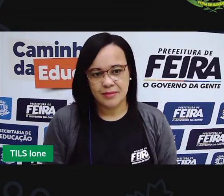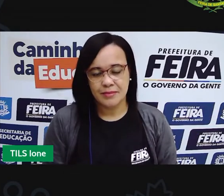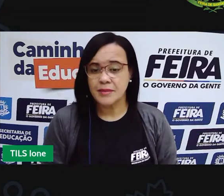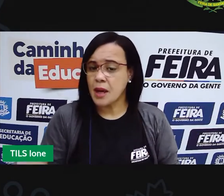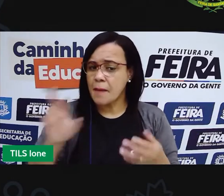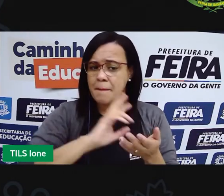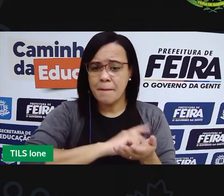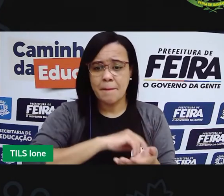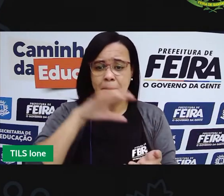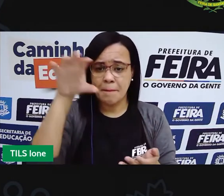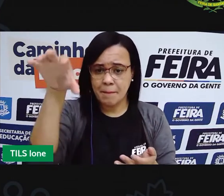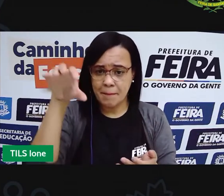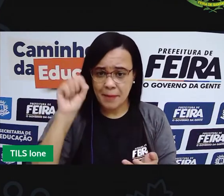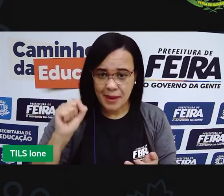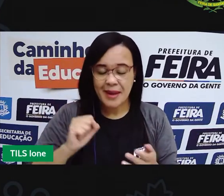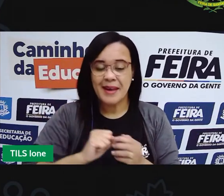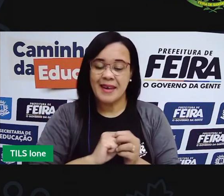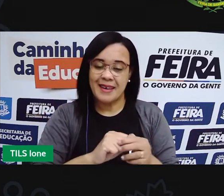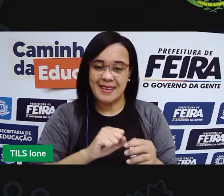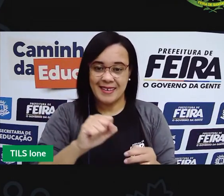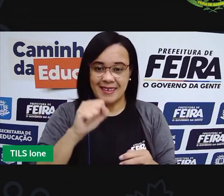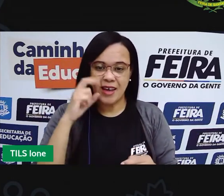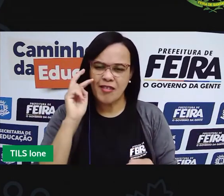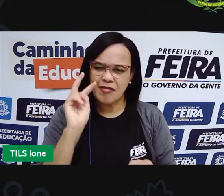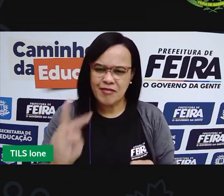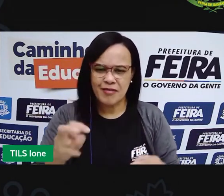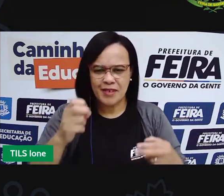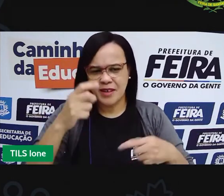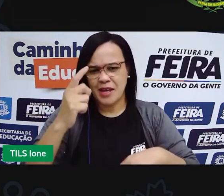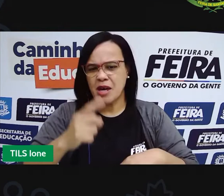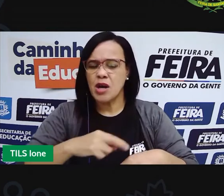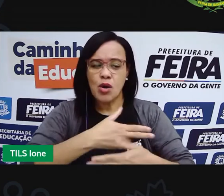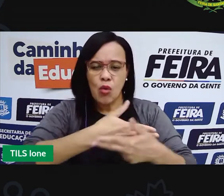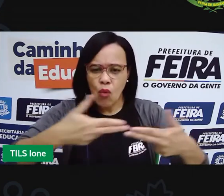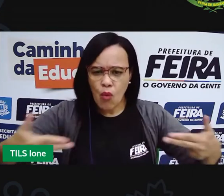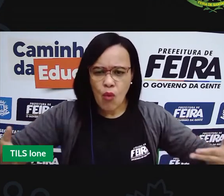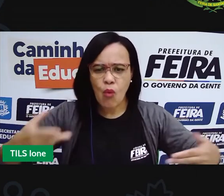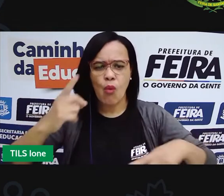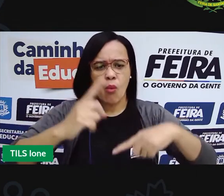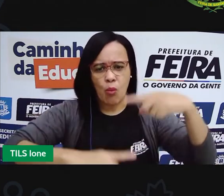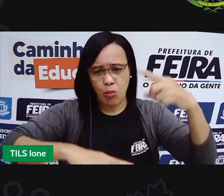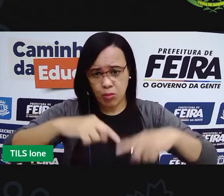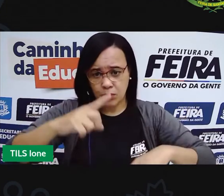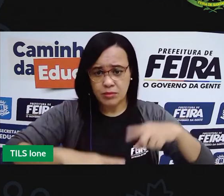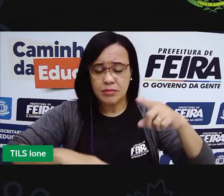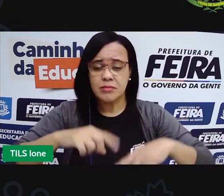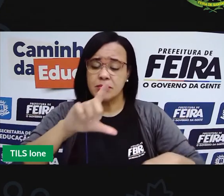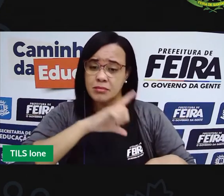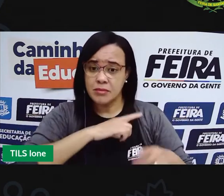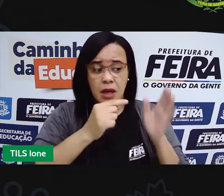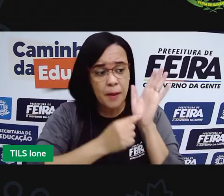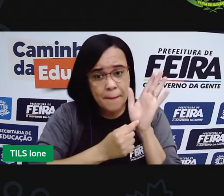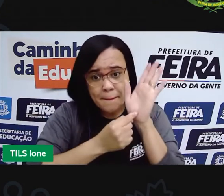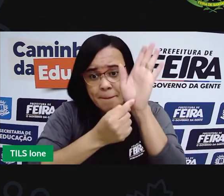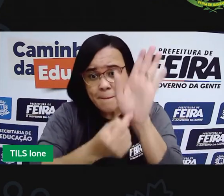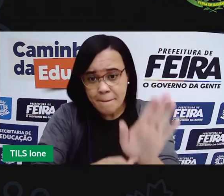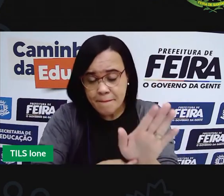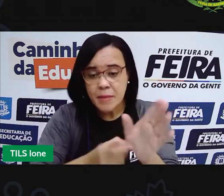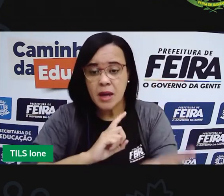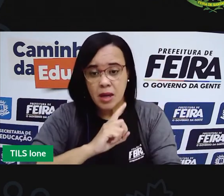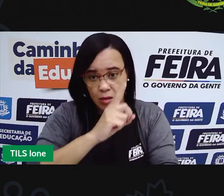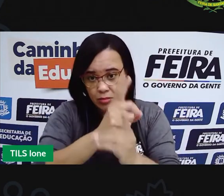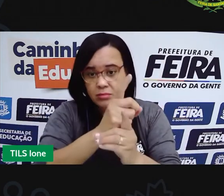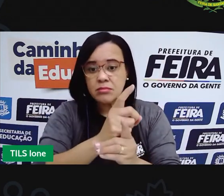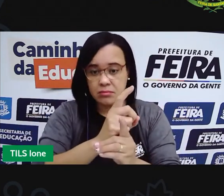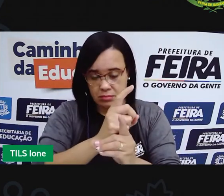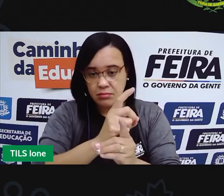Vai no armário. Pegue os produtos que você tem aí e vá fazendo essa identificação. Quais são os produtos